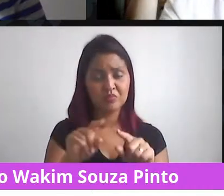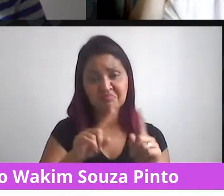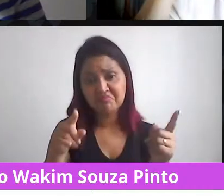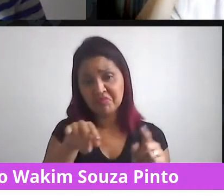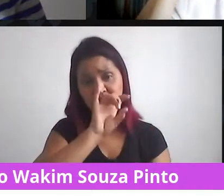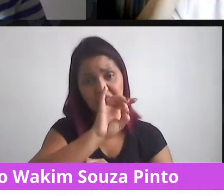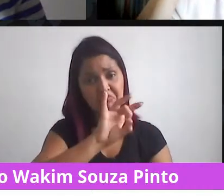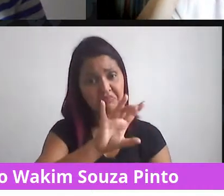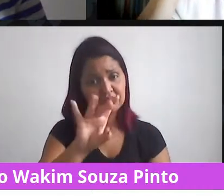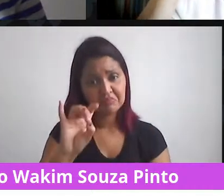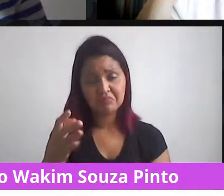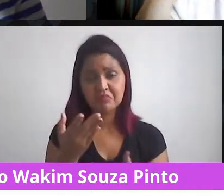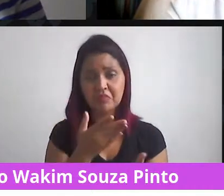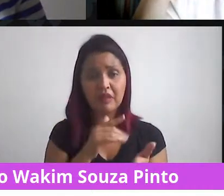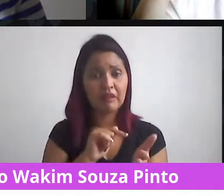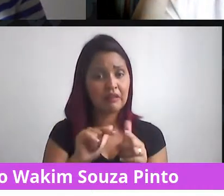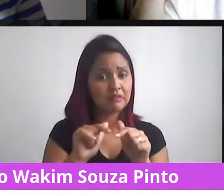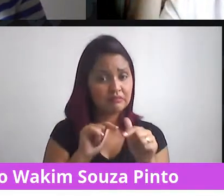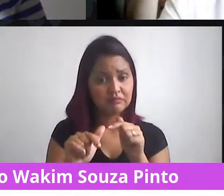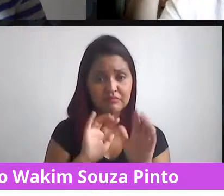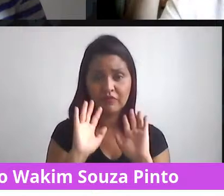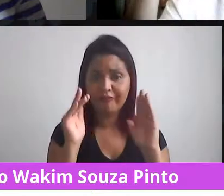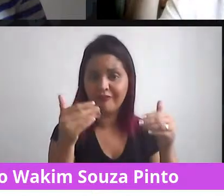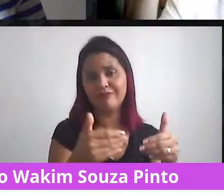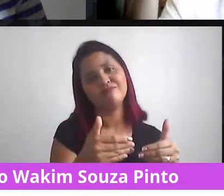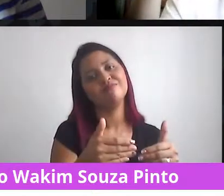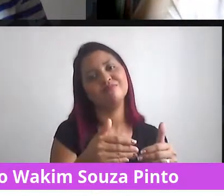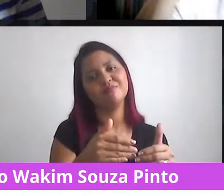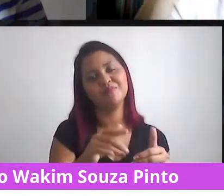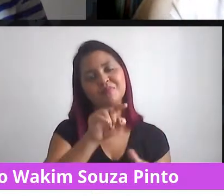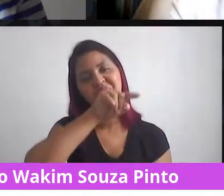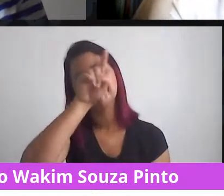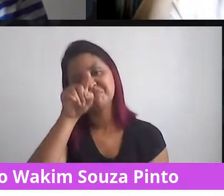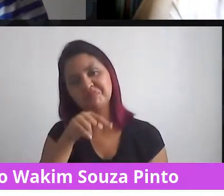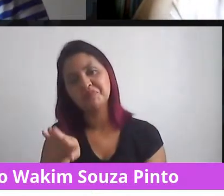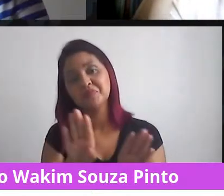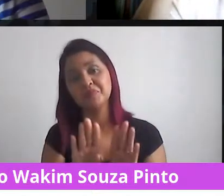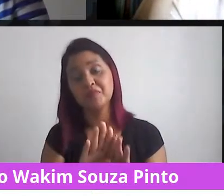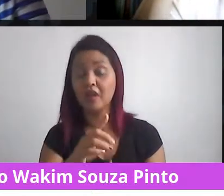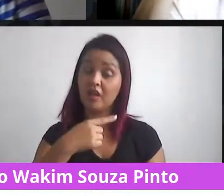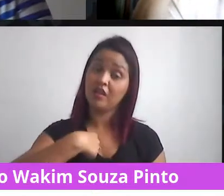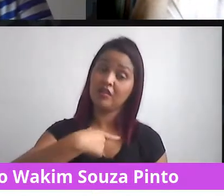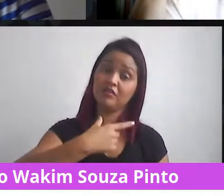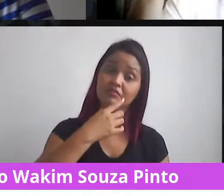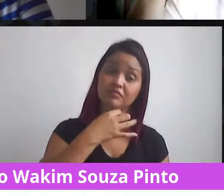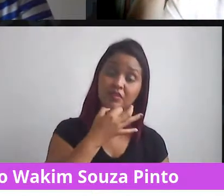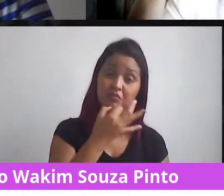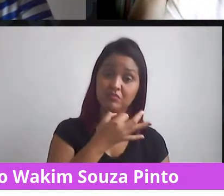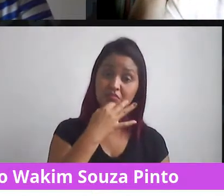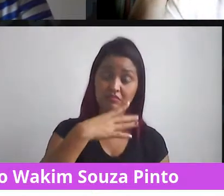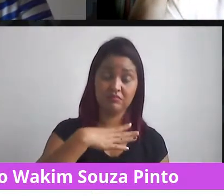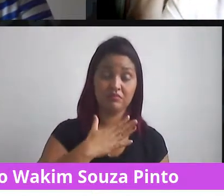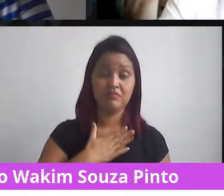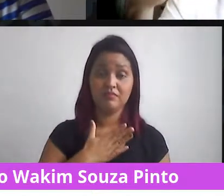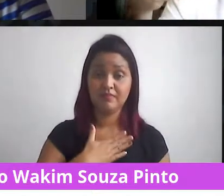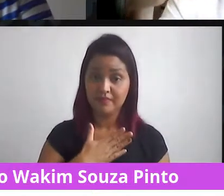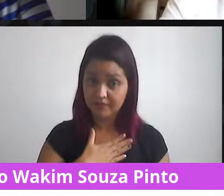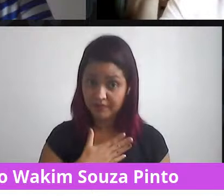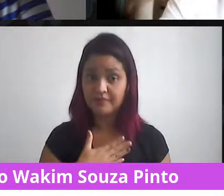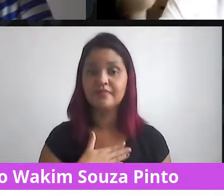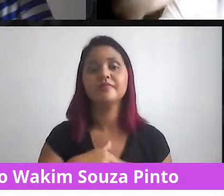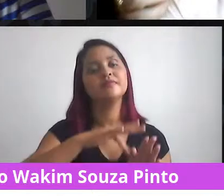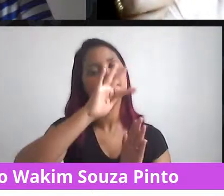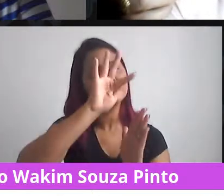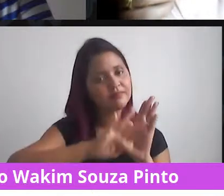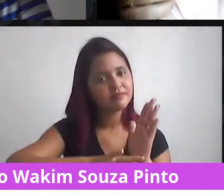com com um foco em uma questão. Eu, por uma opção de trabalhar texto